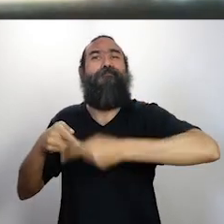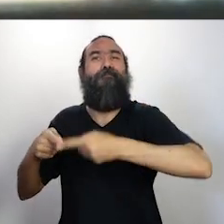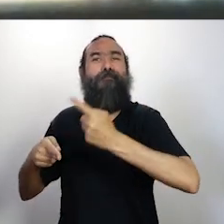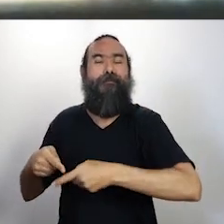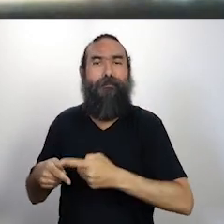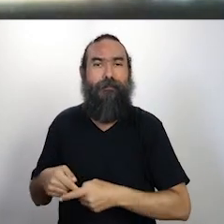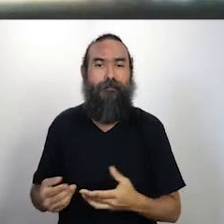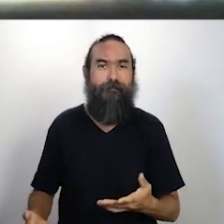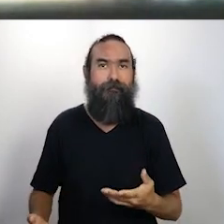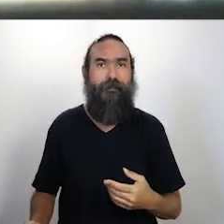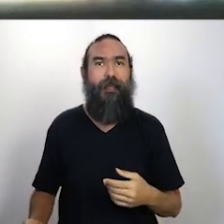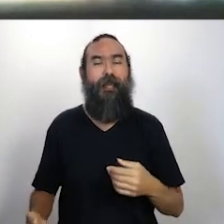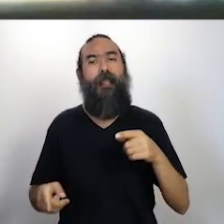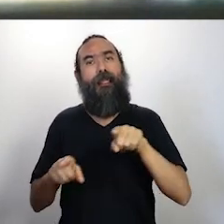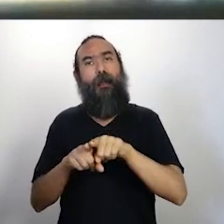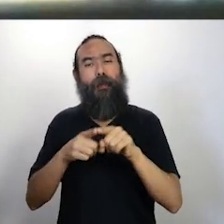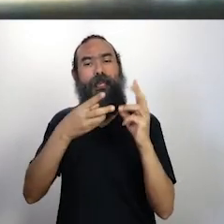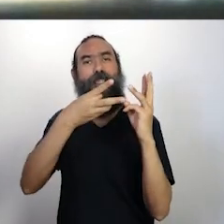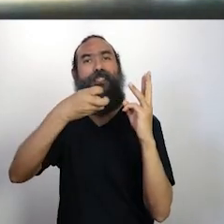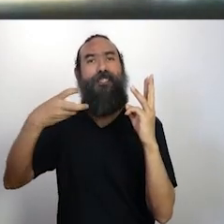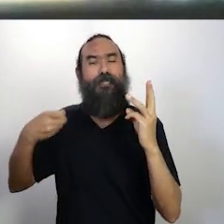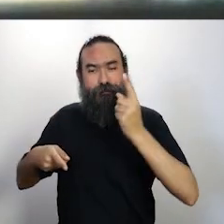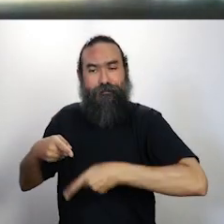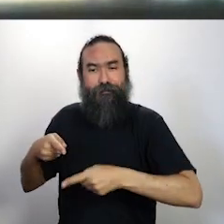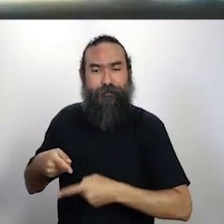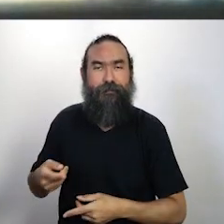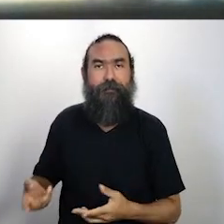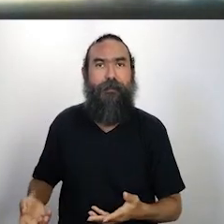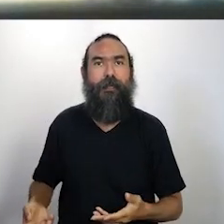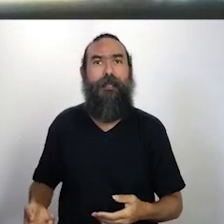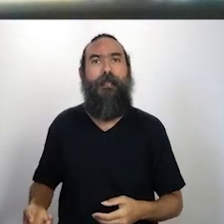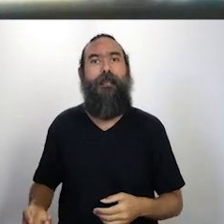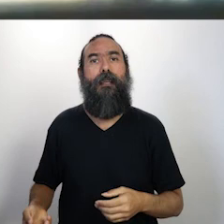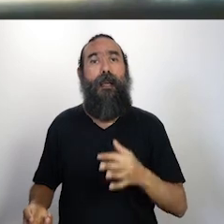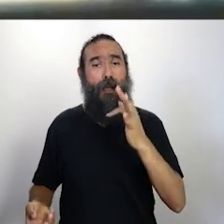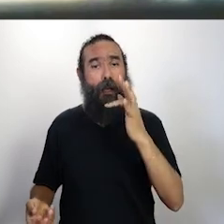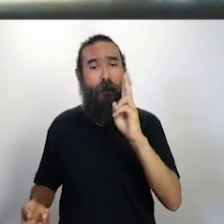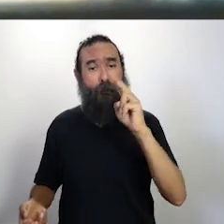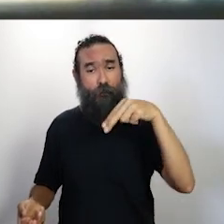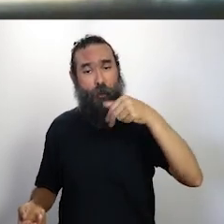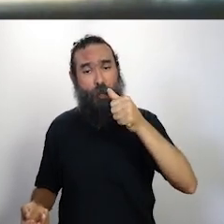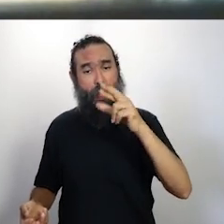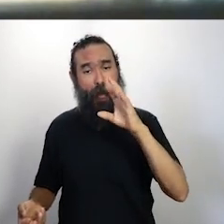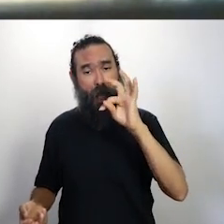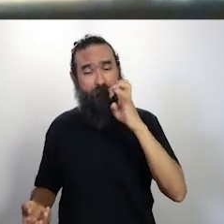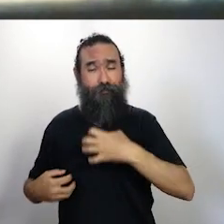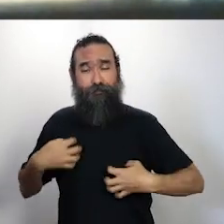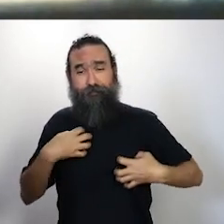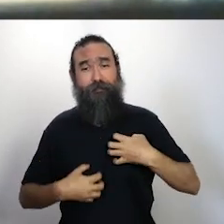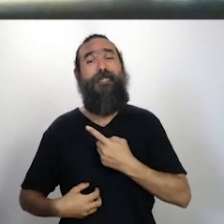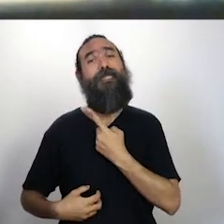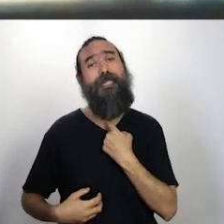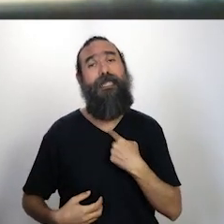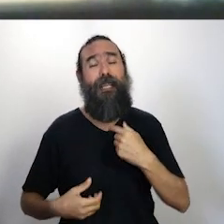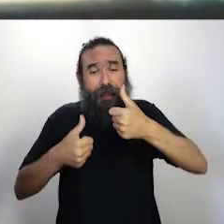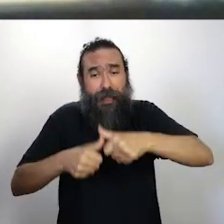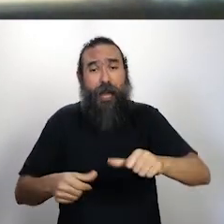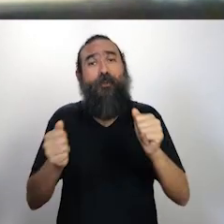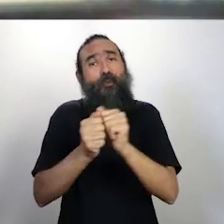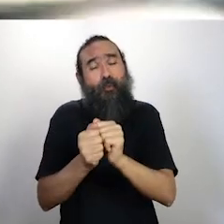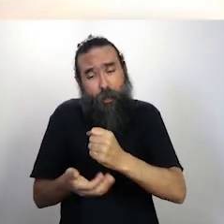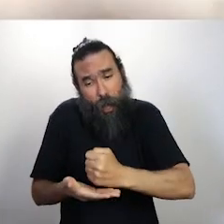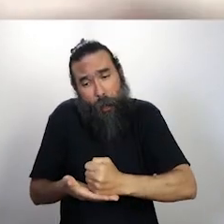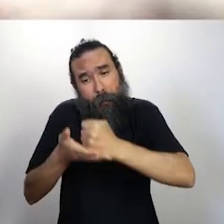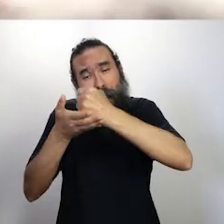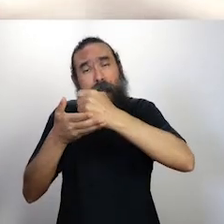e o pessoal está muito triste com o está acontecendo porque eles queriam poder estar amparando vocês com os editais sabe a equipe da Secretaria Especial